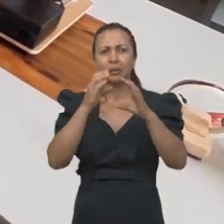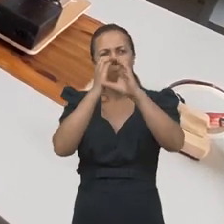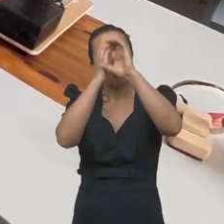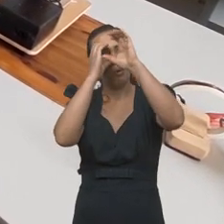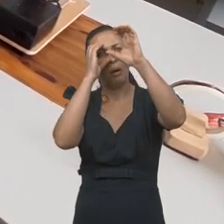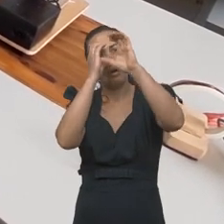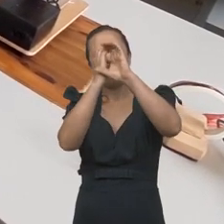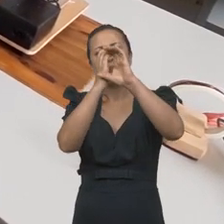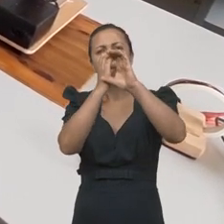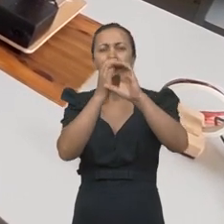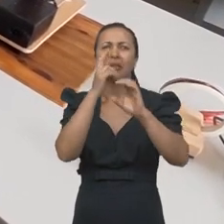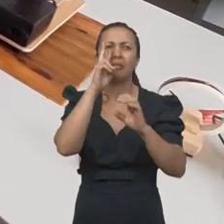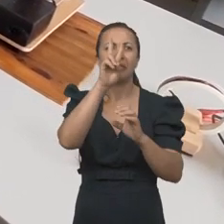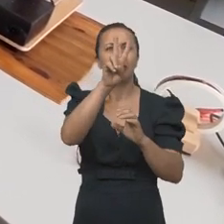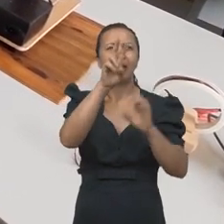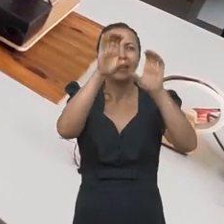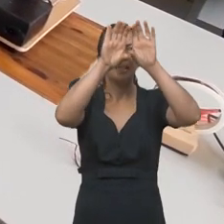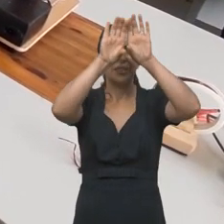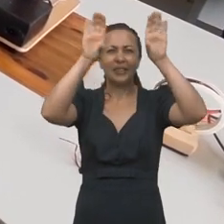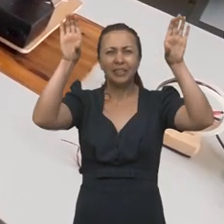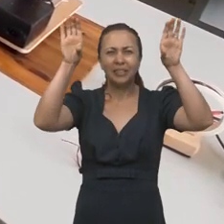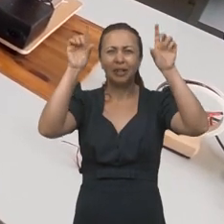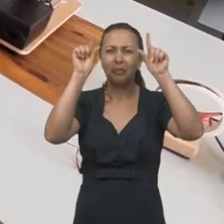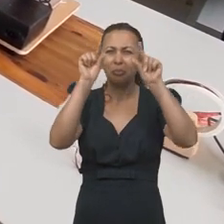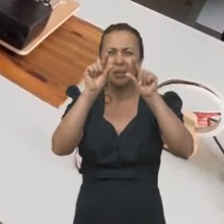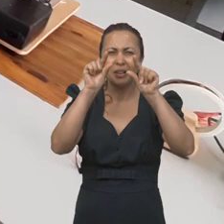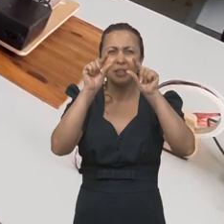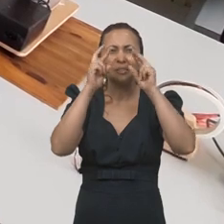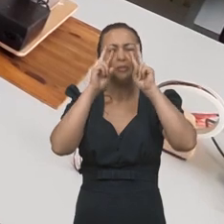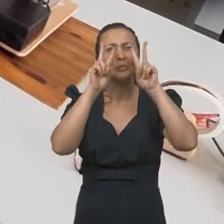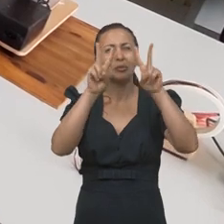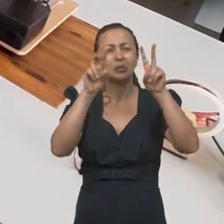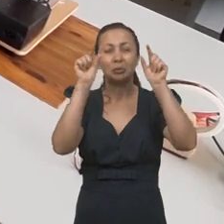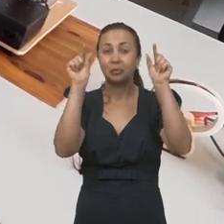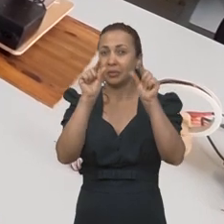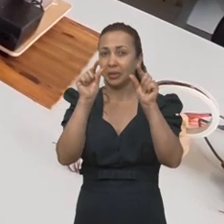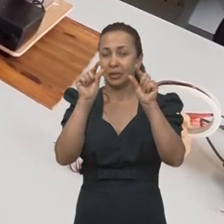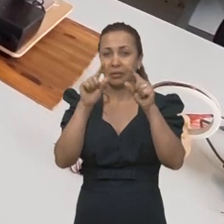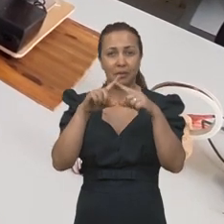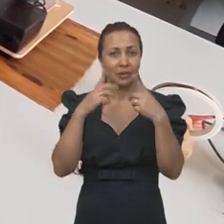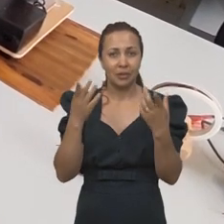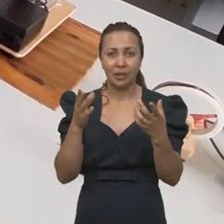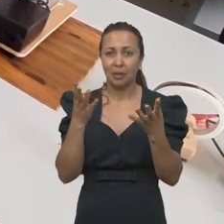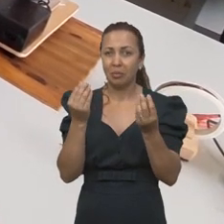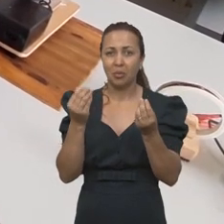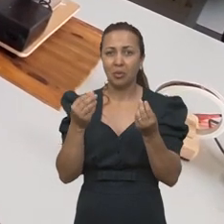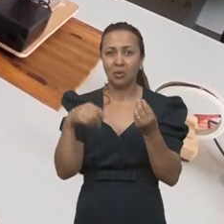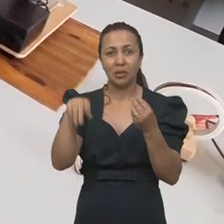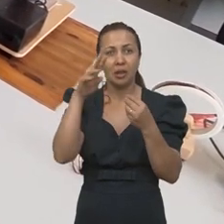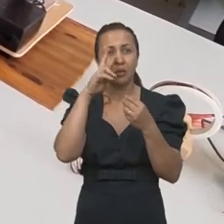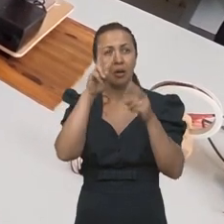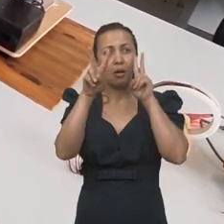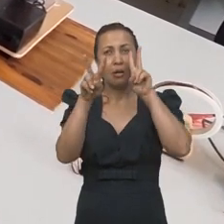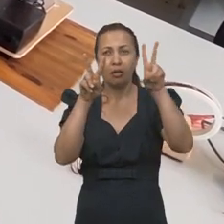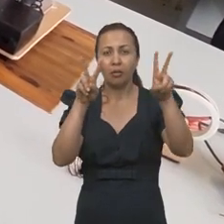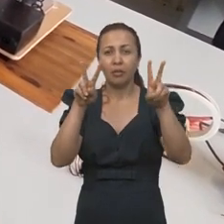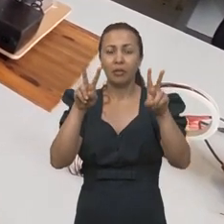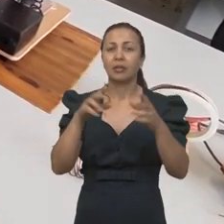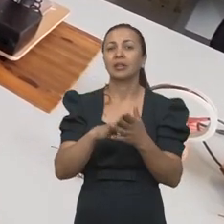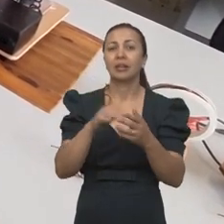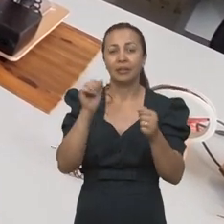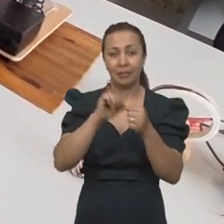e a ponta lá para o sal você vê que o campo de visão é muito pequeno na aqui provavelmente muitas das observações